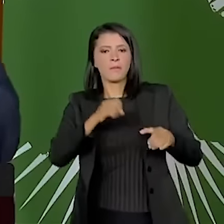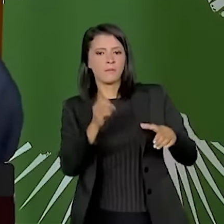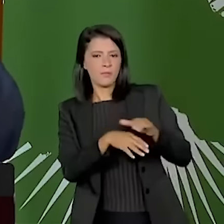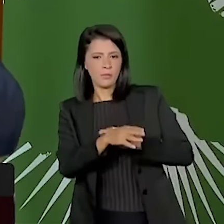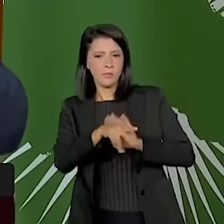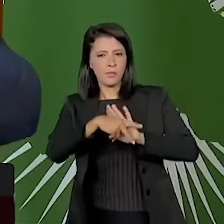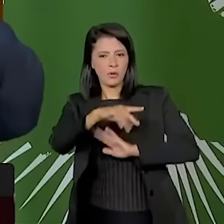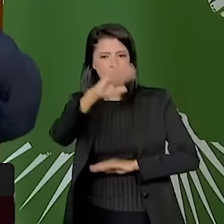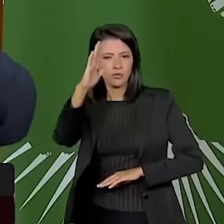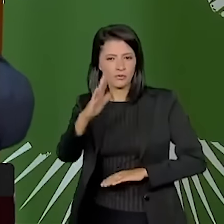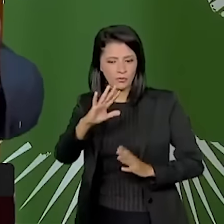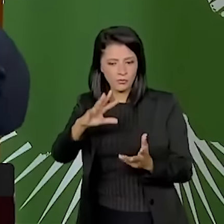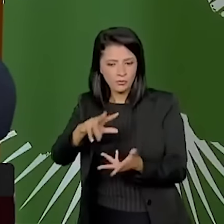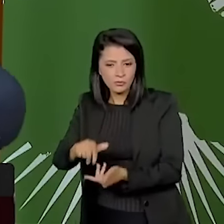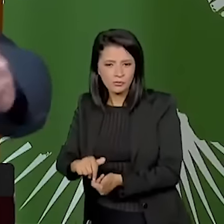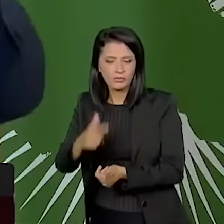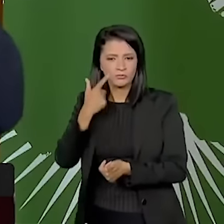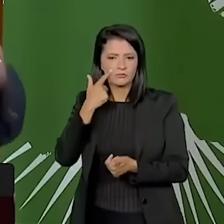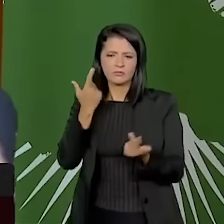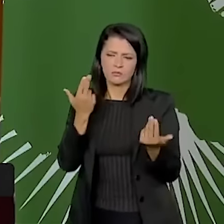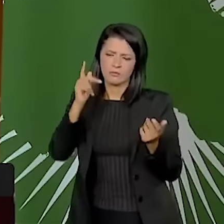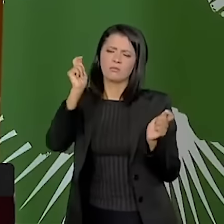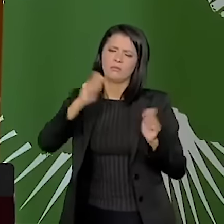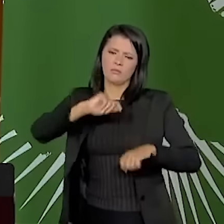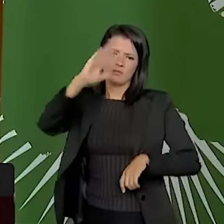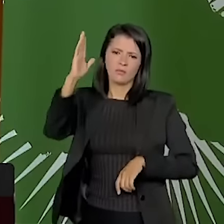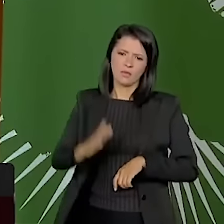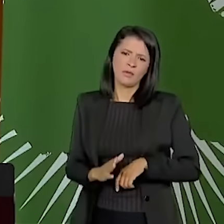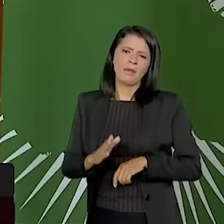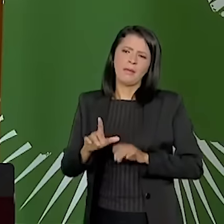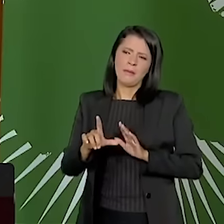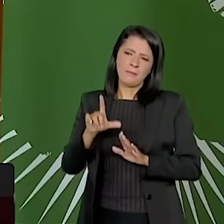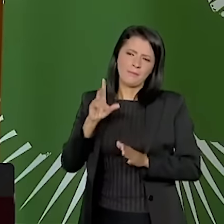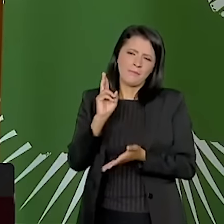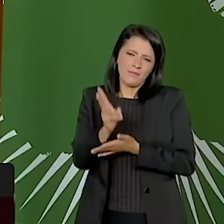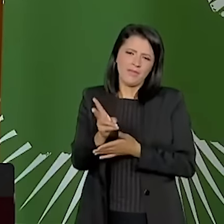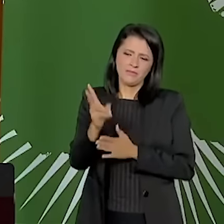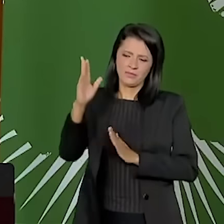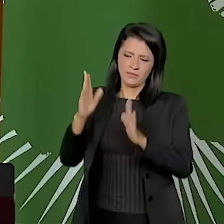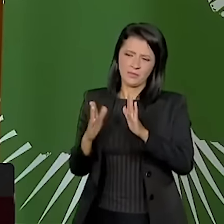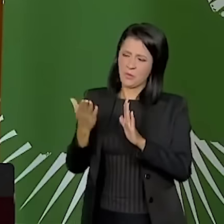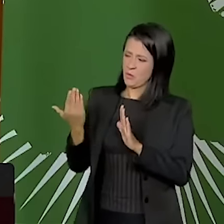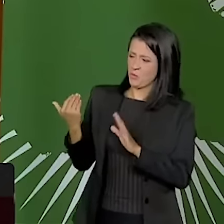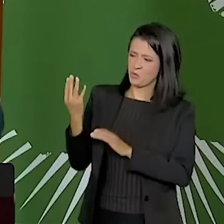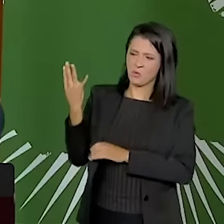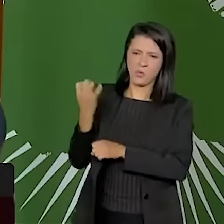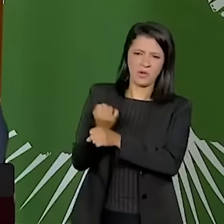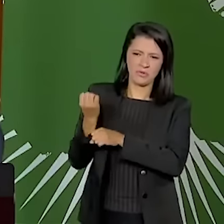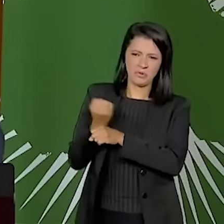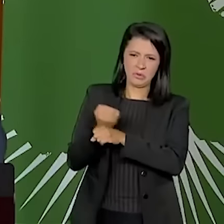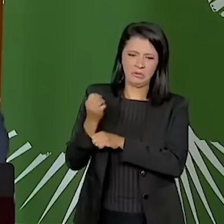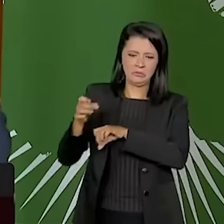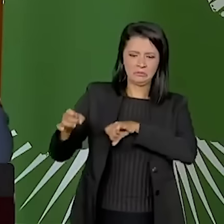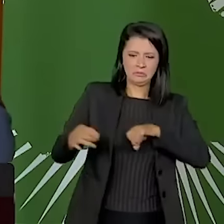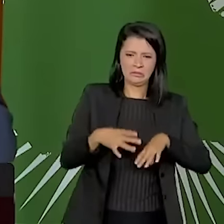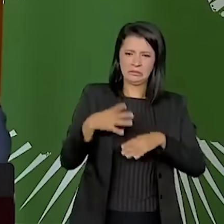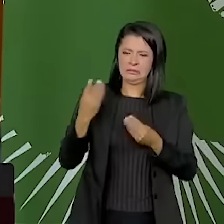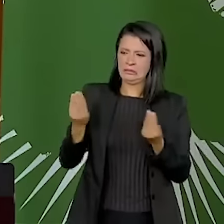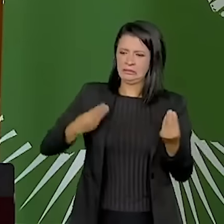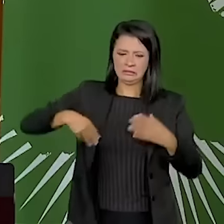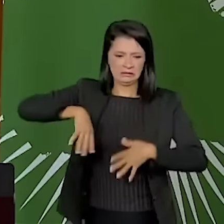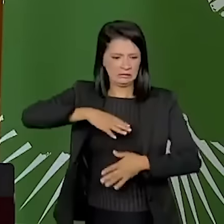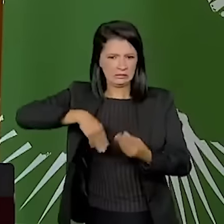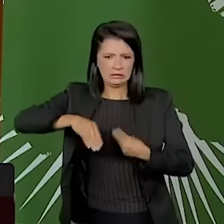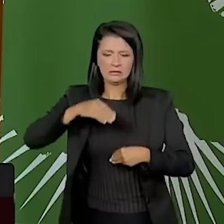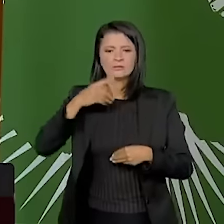Um país que, mesmo desgovernado como foi nos últimos 4 anos, mesmo desgovernado, abandonado, o